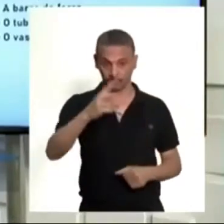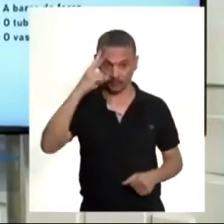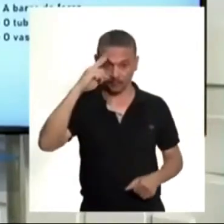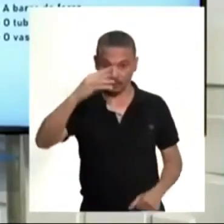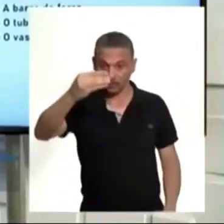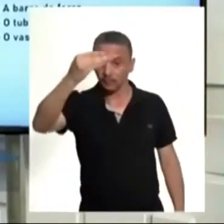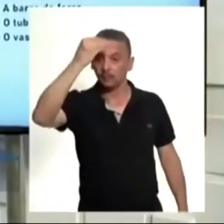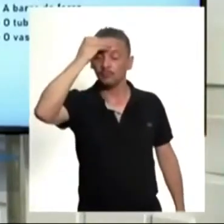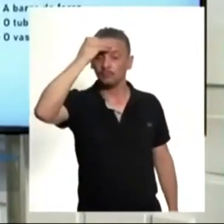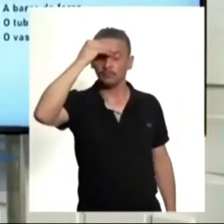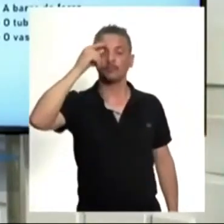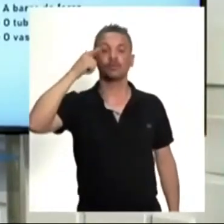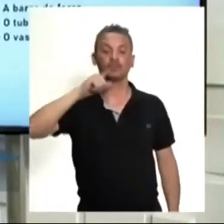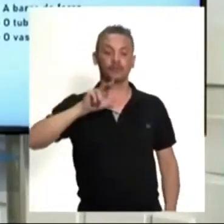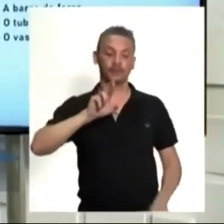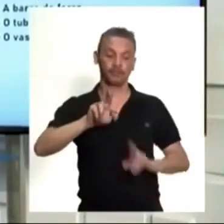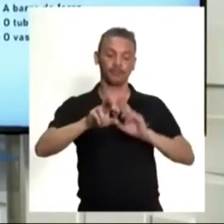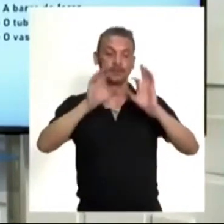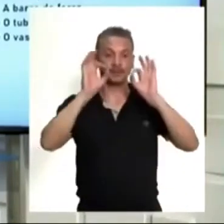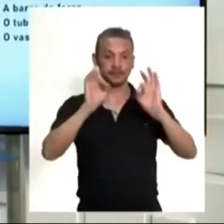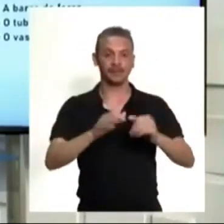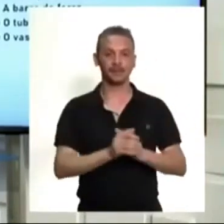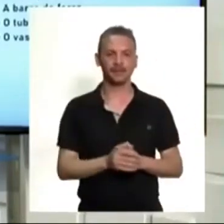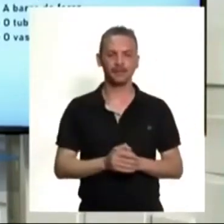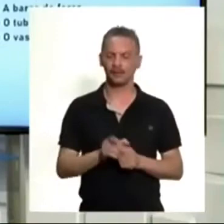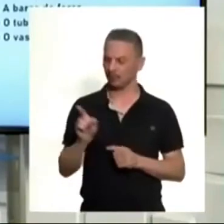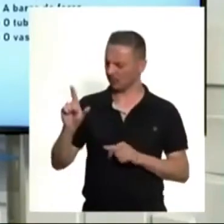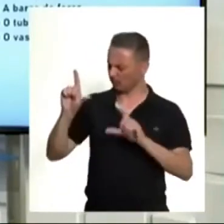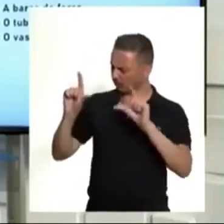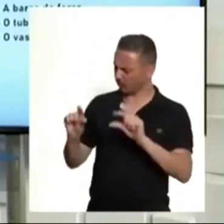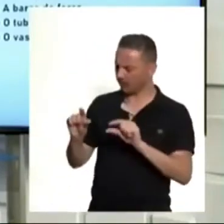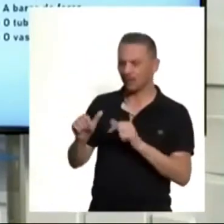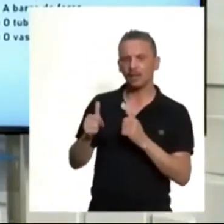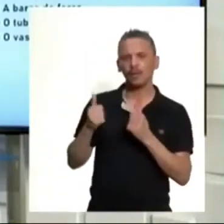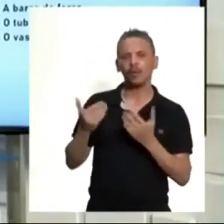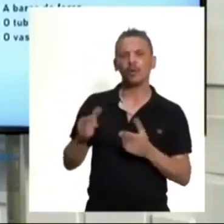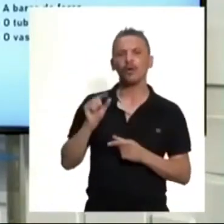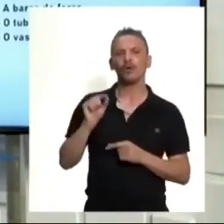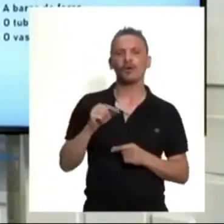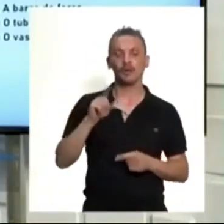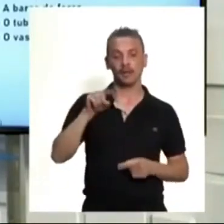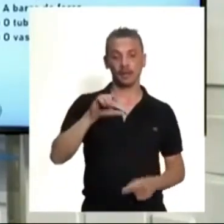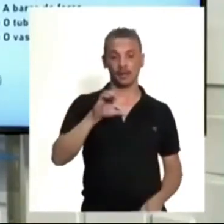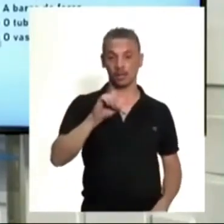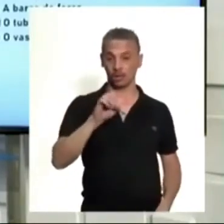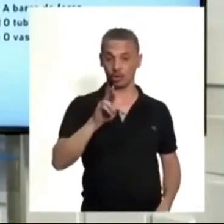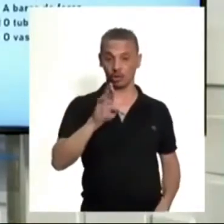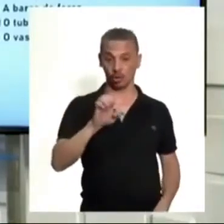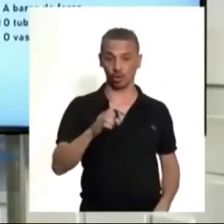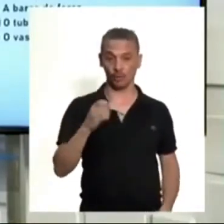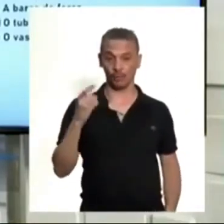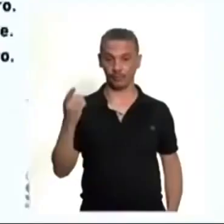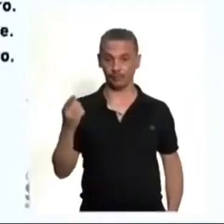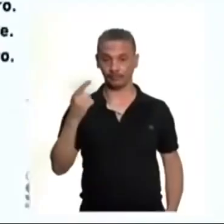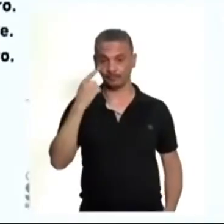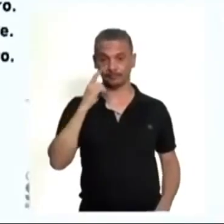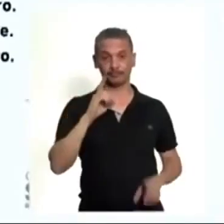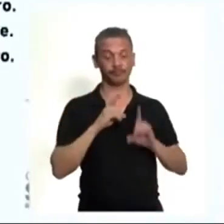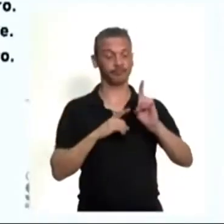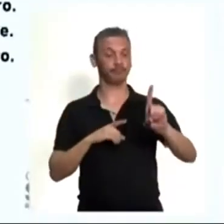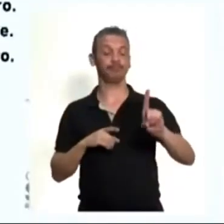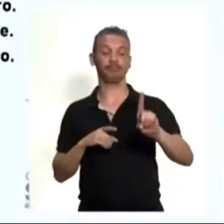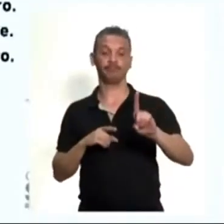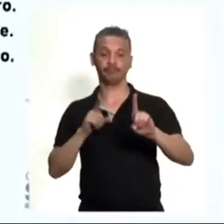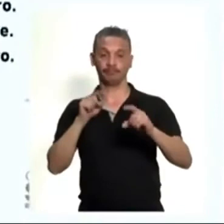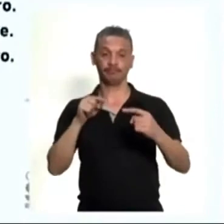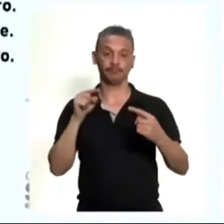gente, você mata a questão. Quem que tinha o potencial de redução maior que a gente viu agora mesmo? O cobre, não é? Então o tubo de cobre, ele vai atuar